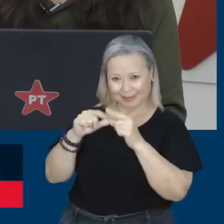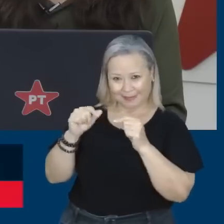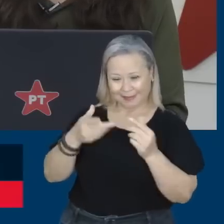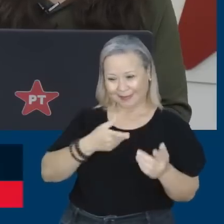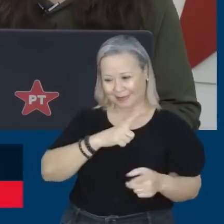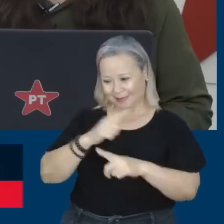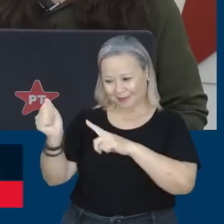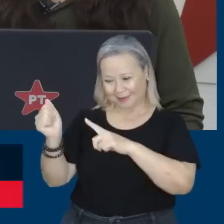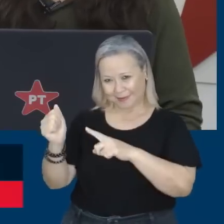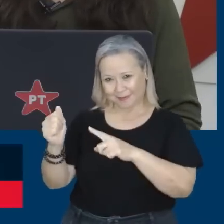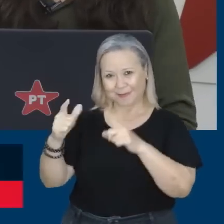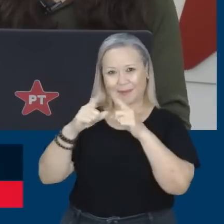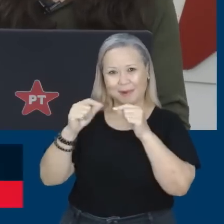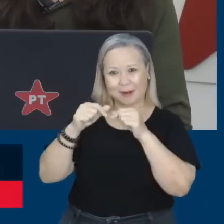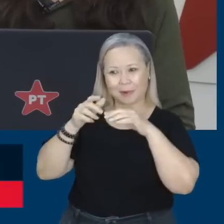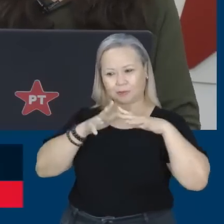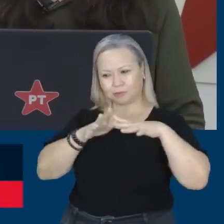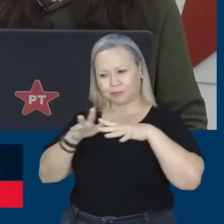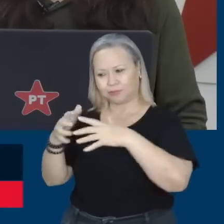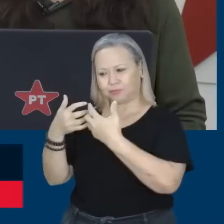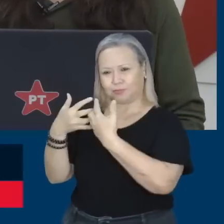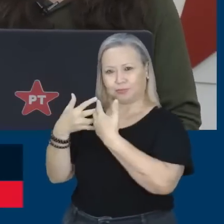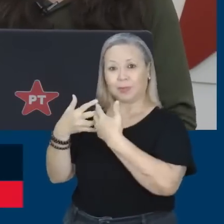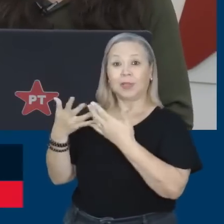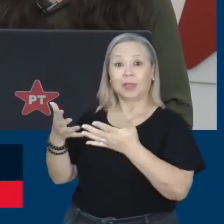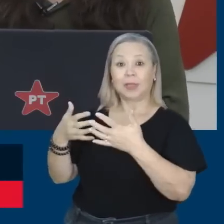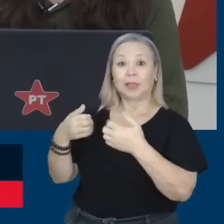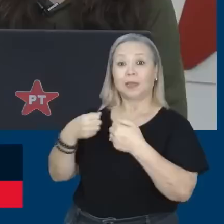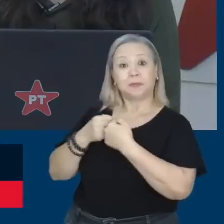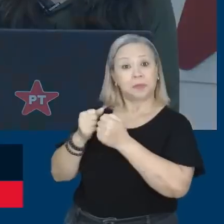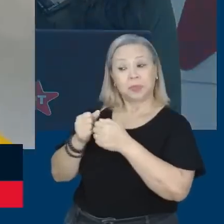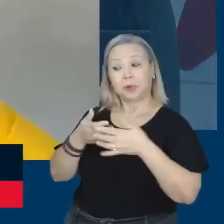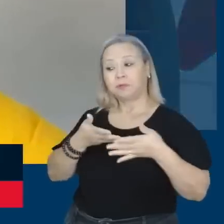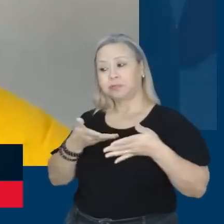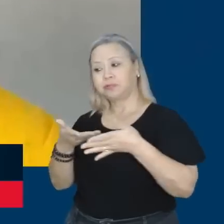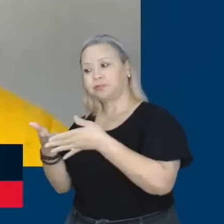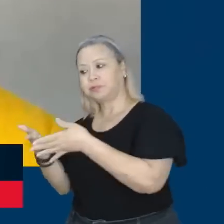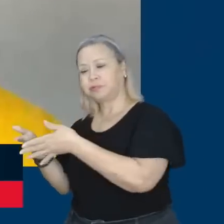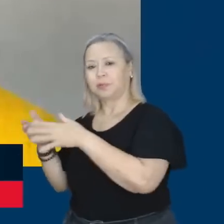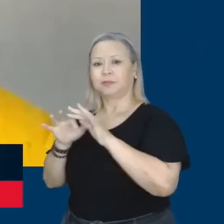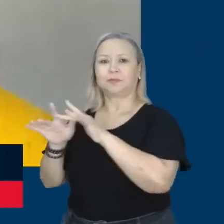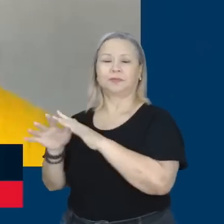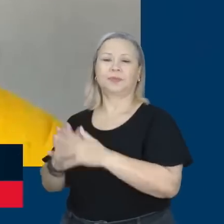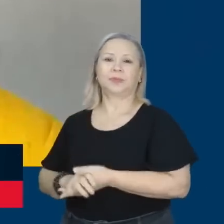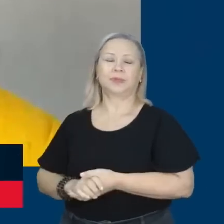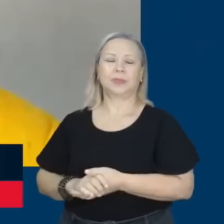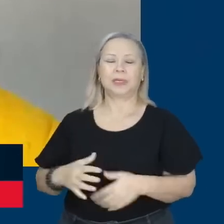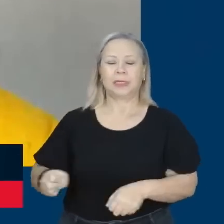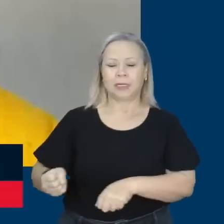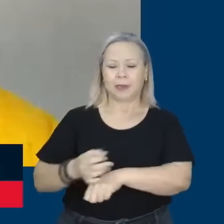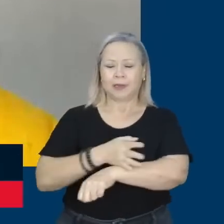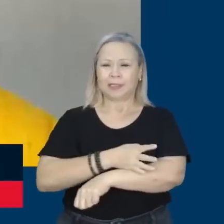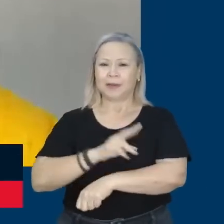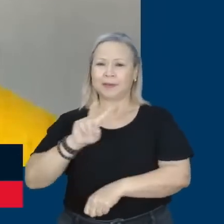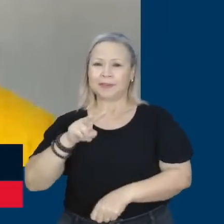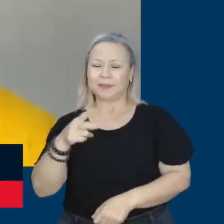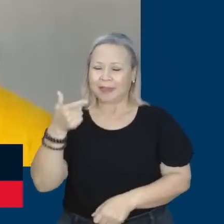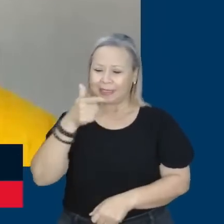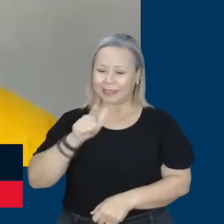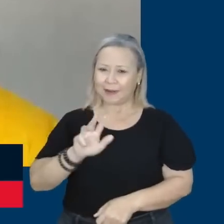de caravana, né? A emoção, né, de ver novamente o presidente